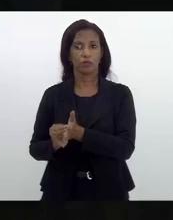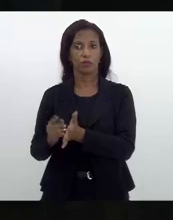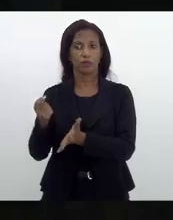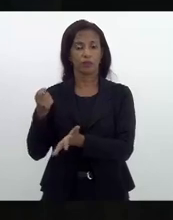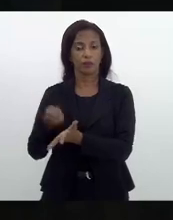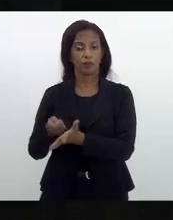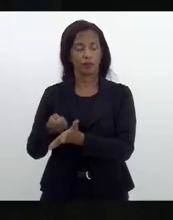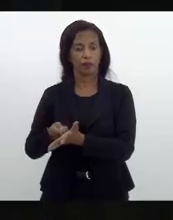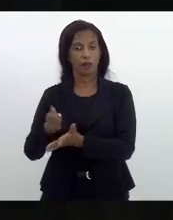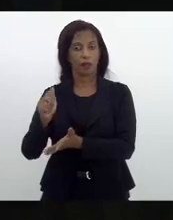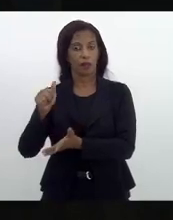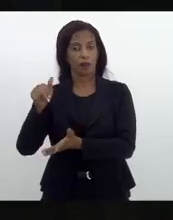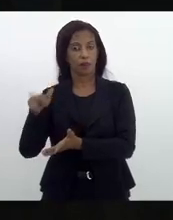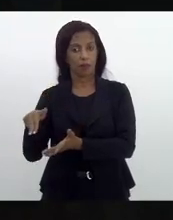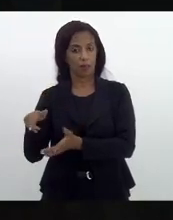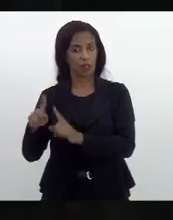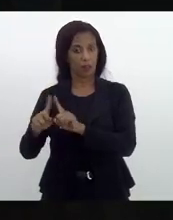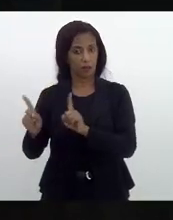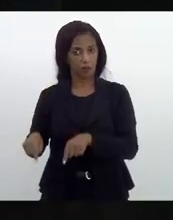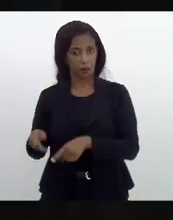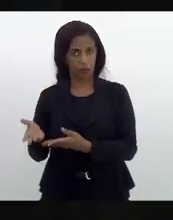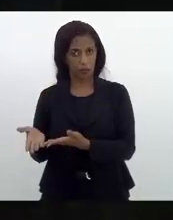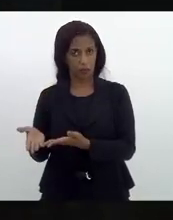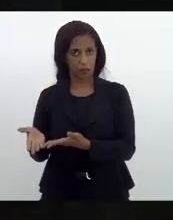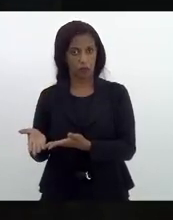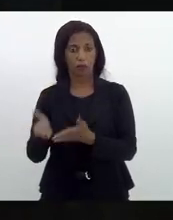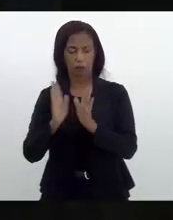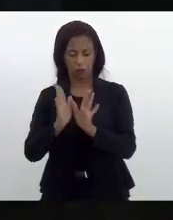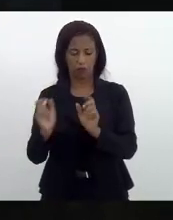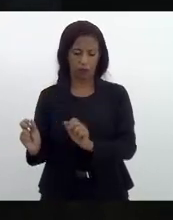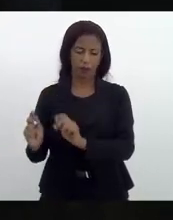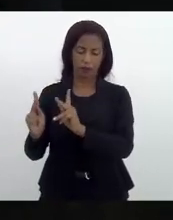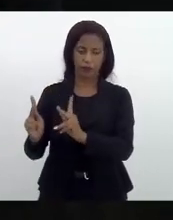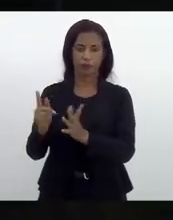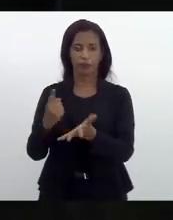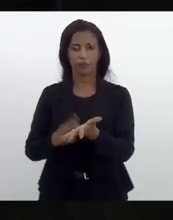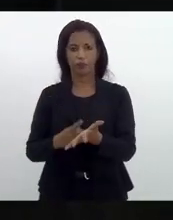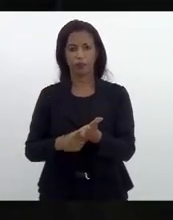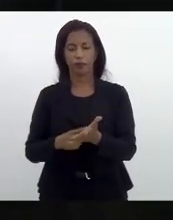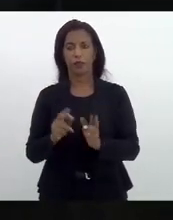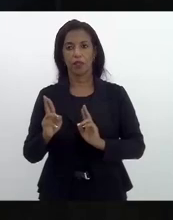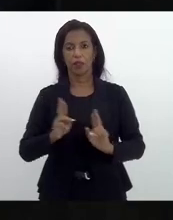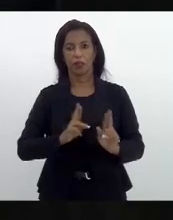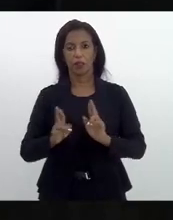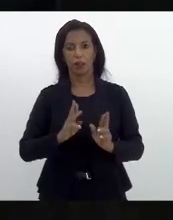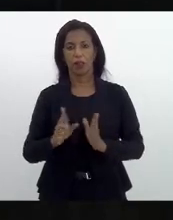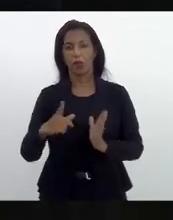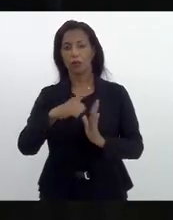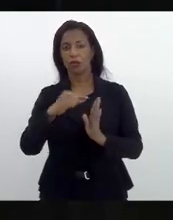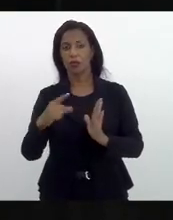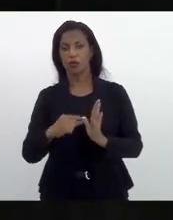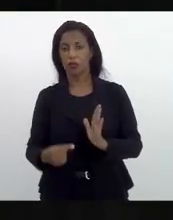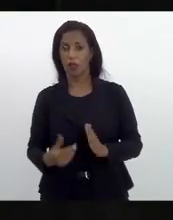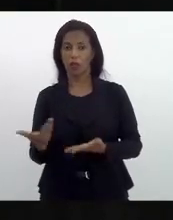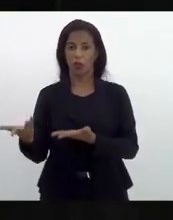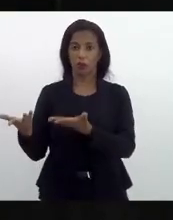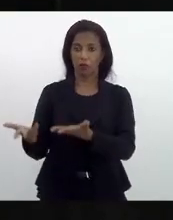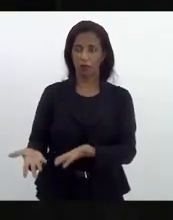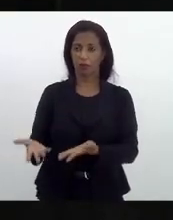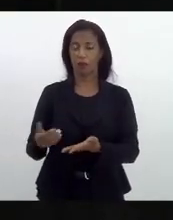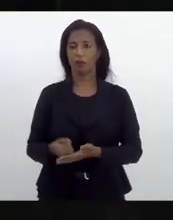manter para quem estava no serviço público, não foi isso? Então, isso está feito, está mantido. Em relação aos destaques, como disse,